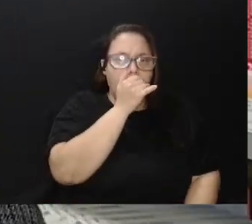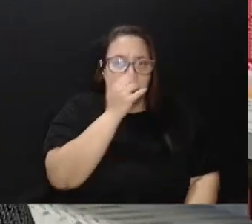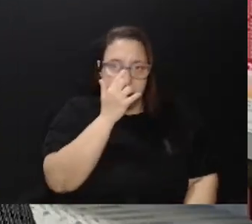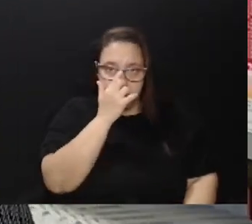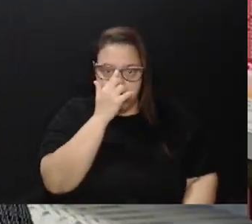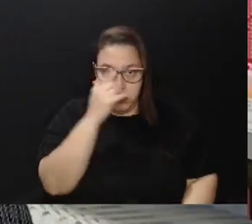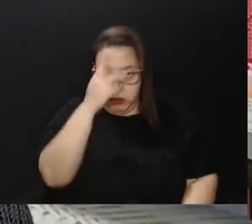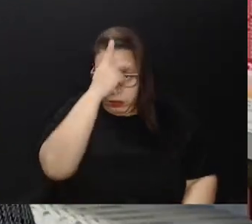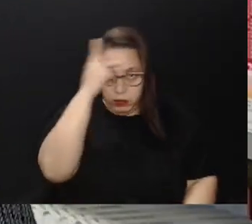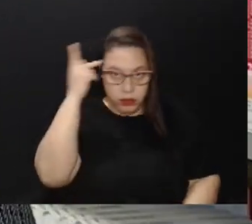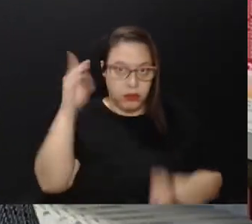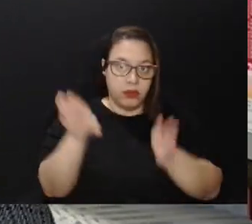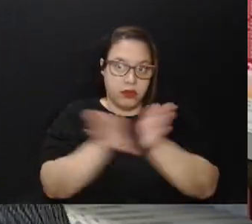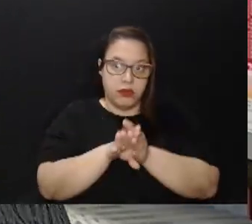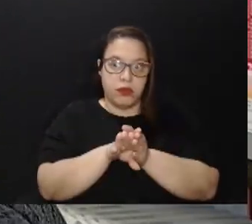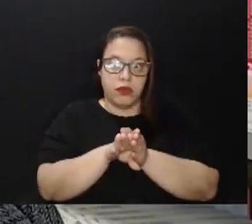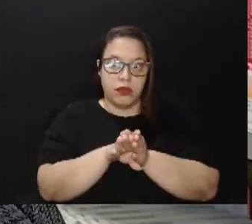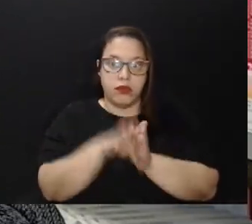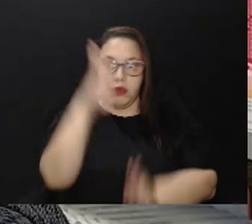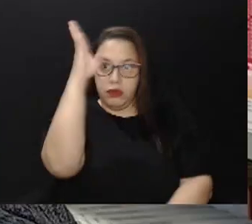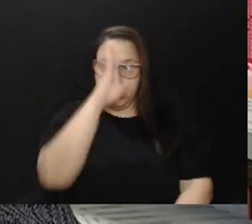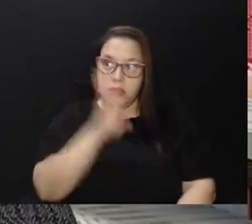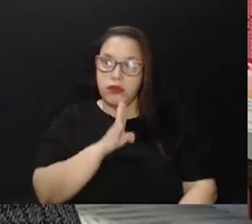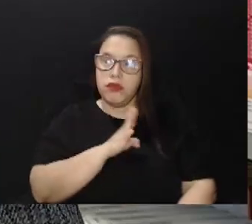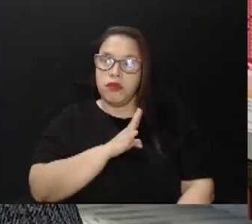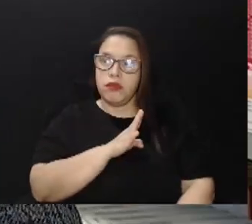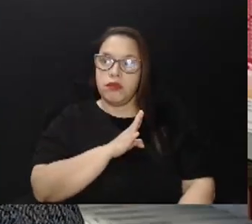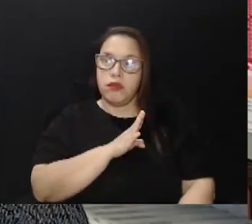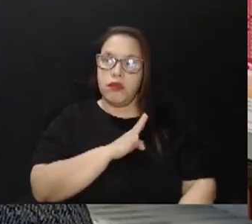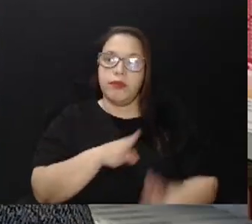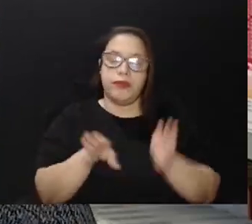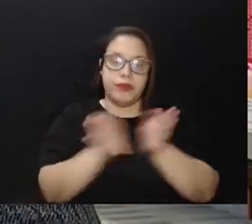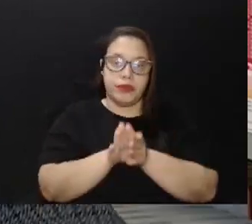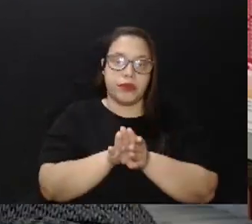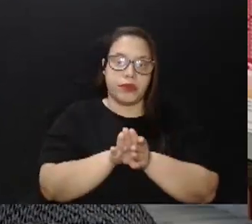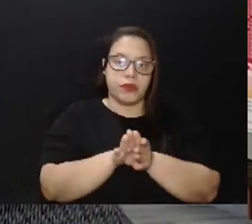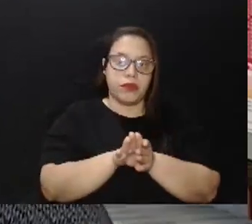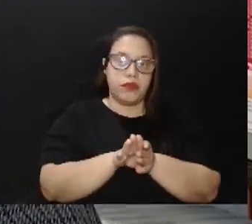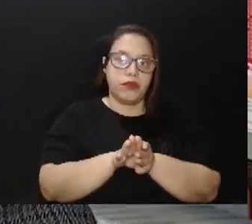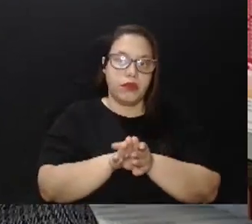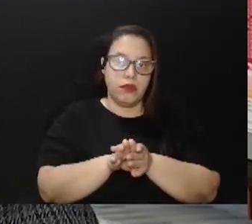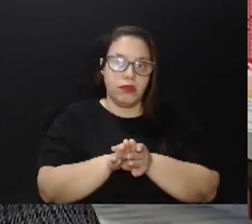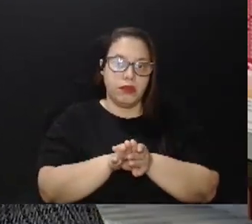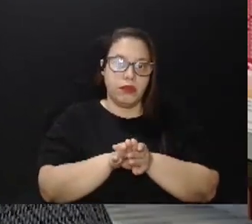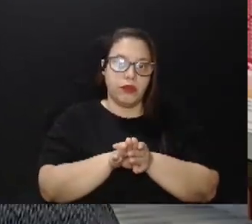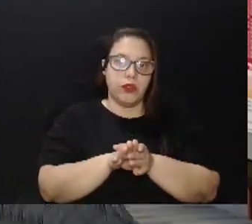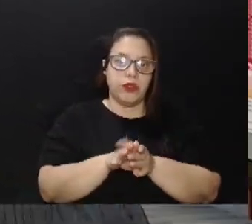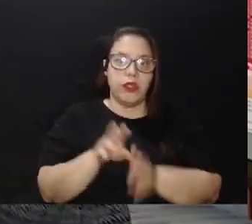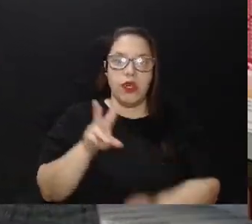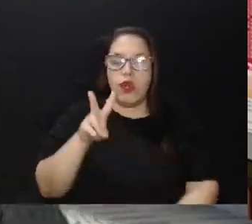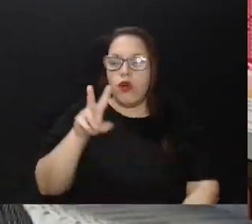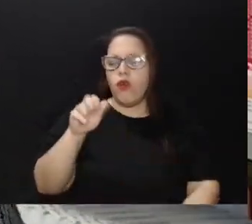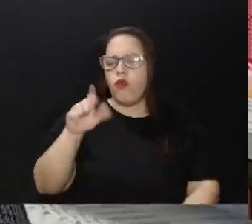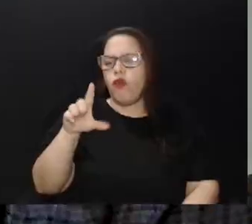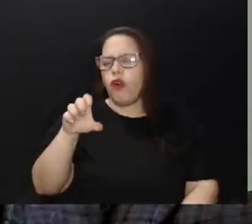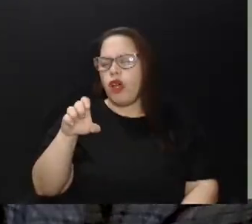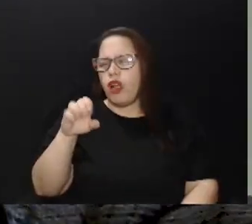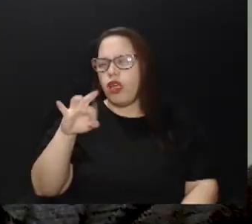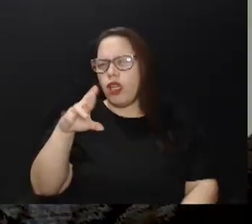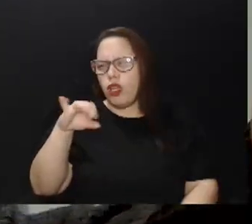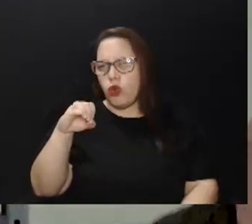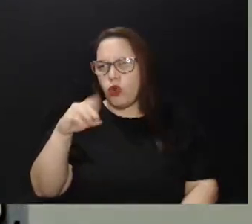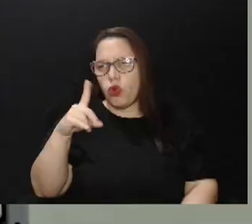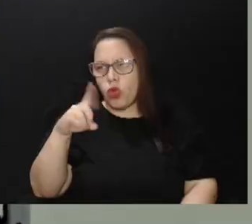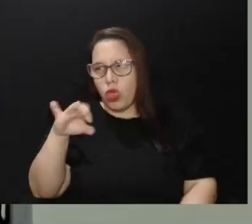para o Brasil, né? Eles vieram para Vale do Rio Doce, Altamira, no Pará, e aqui